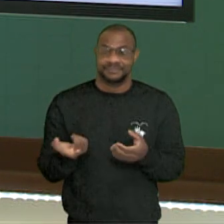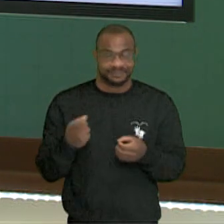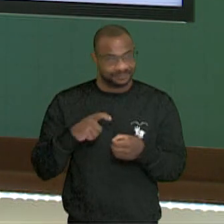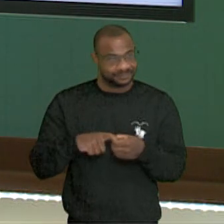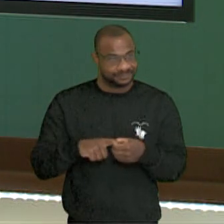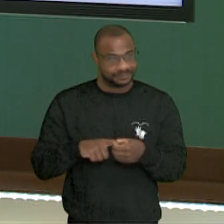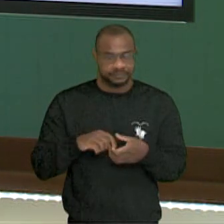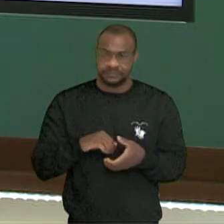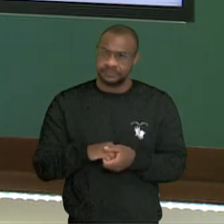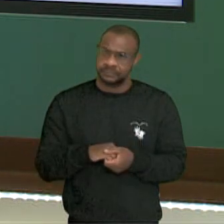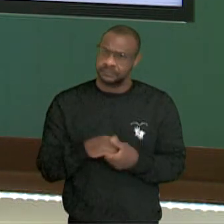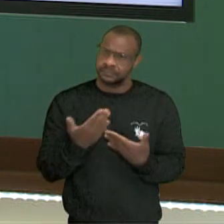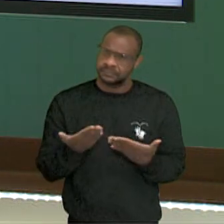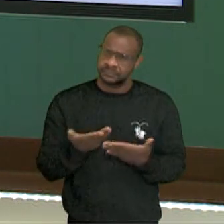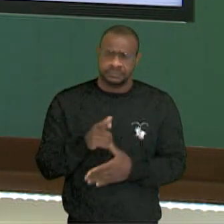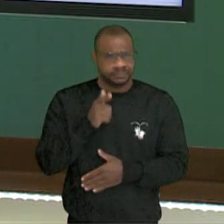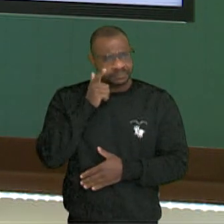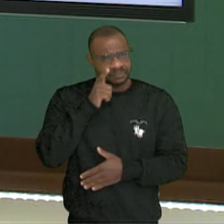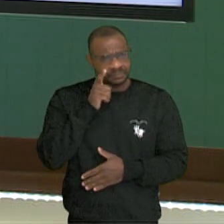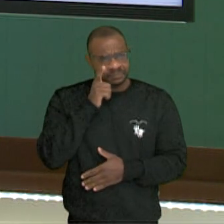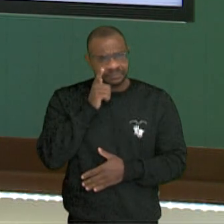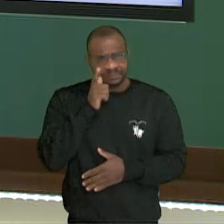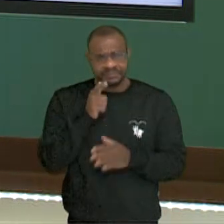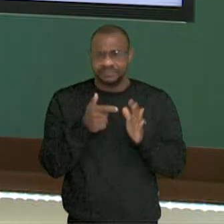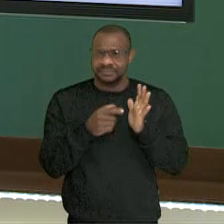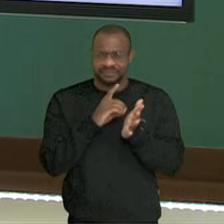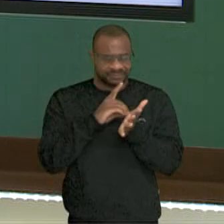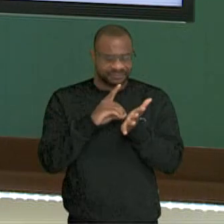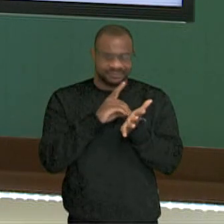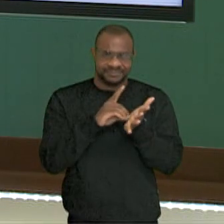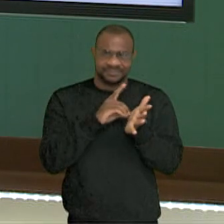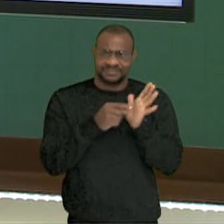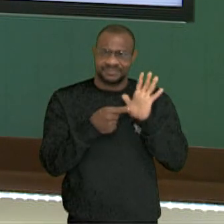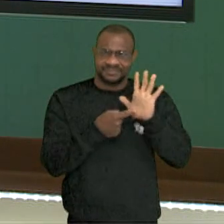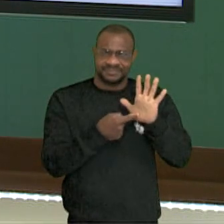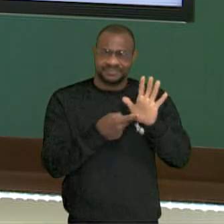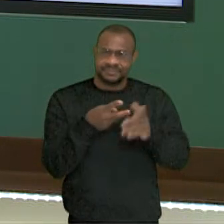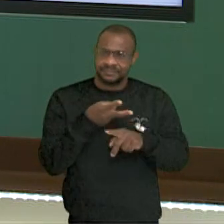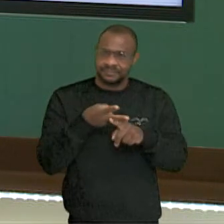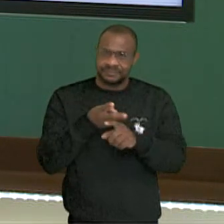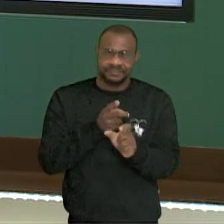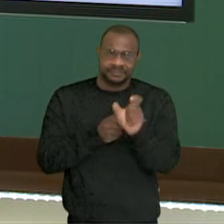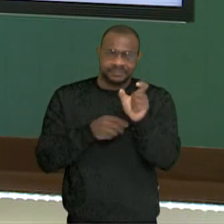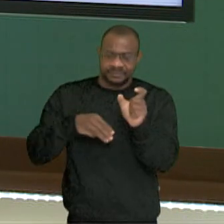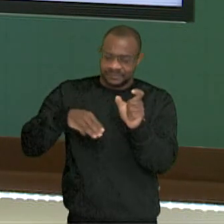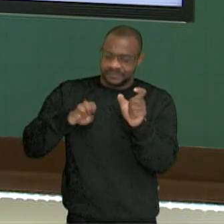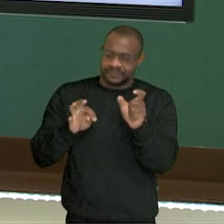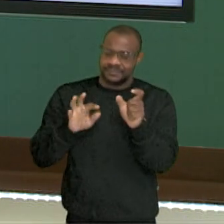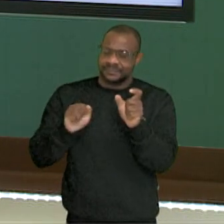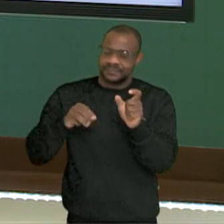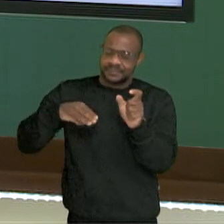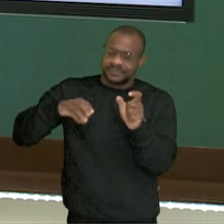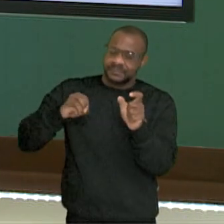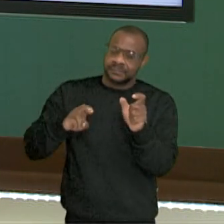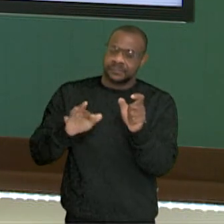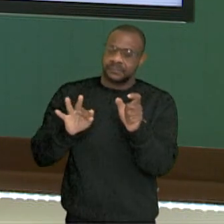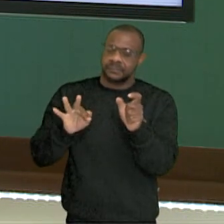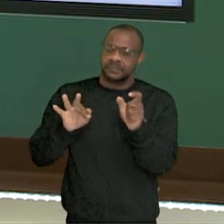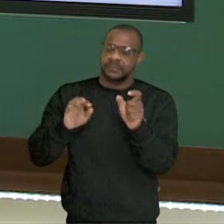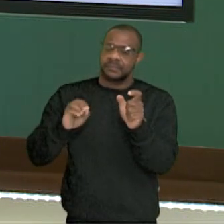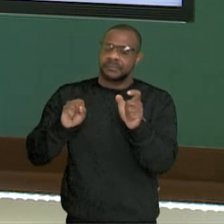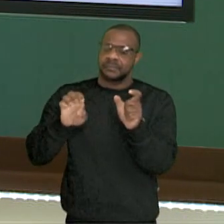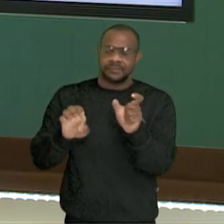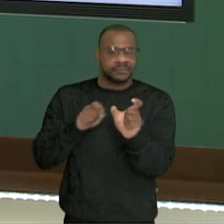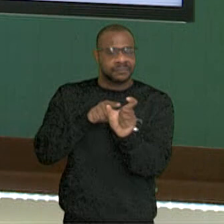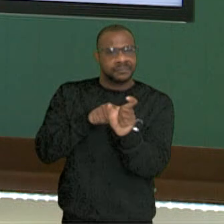Retornamos. E aí, conseguiu no seu dicionário procurar a palavra metamorfose? É, eu trouxe o meu